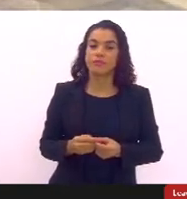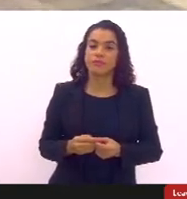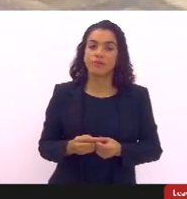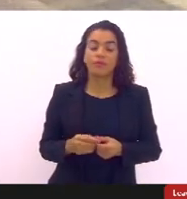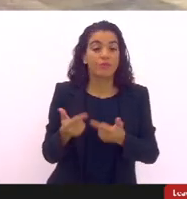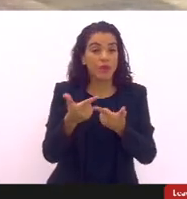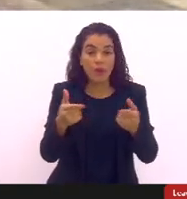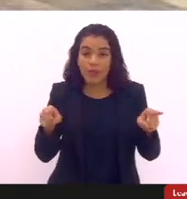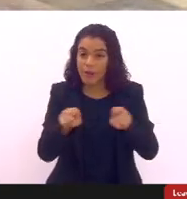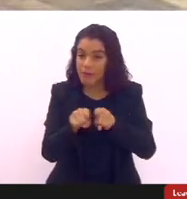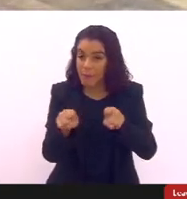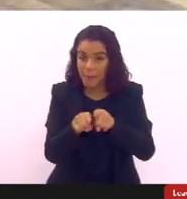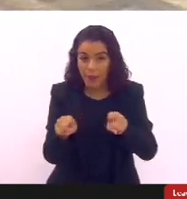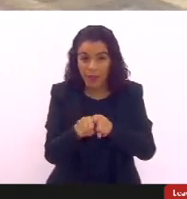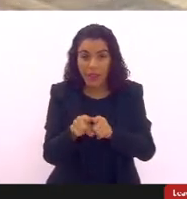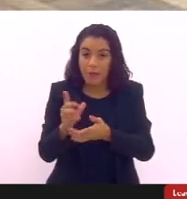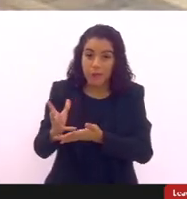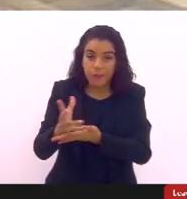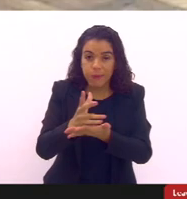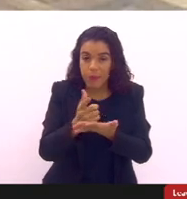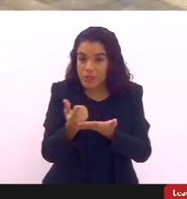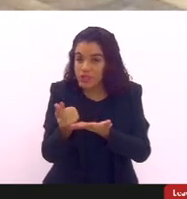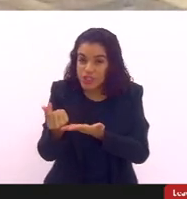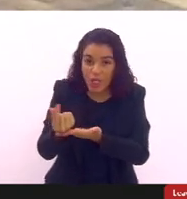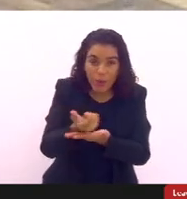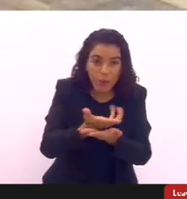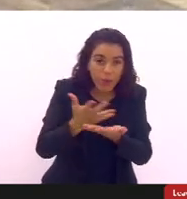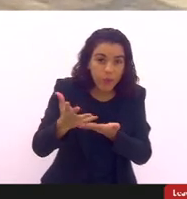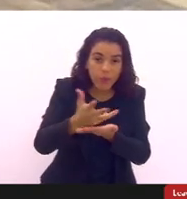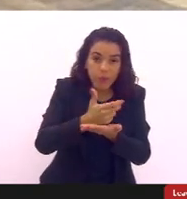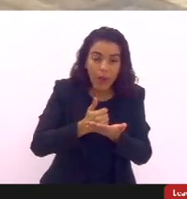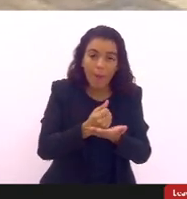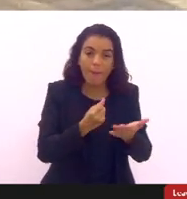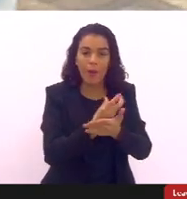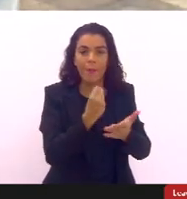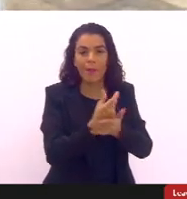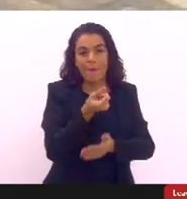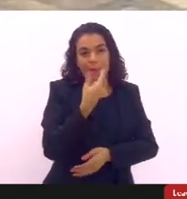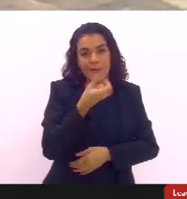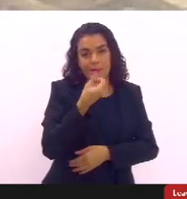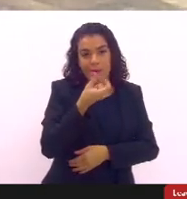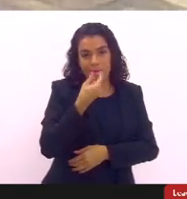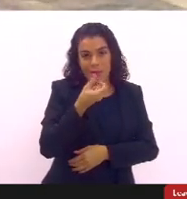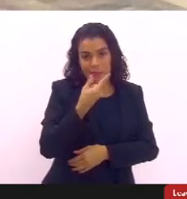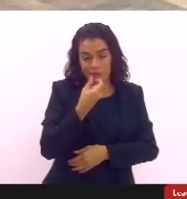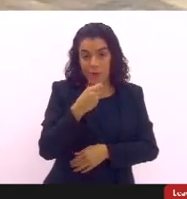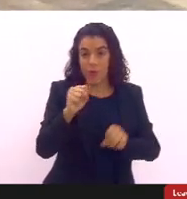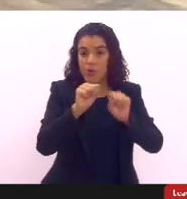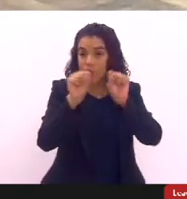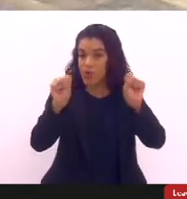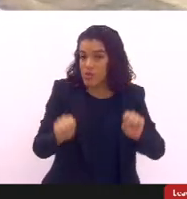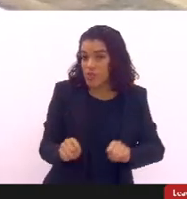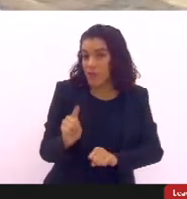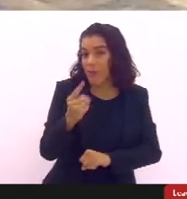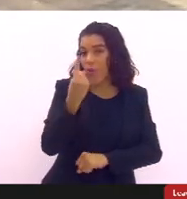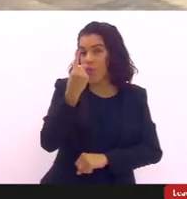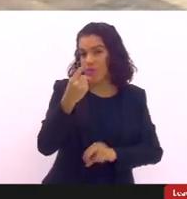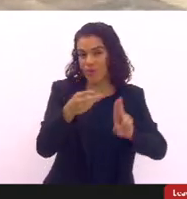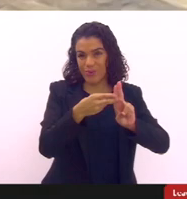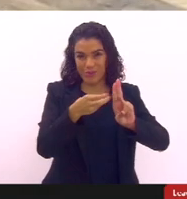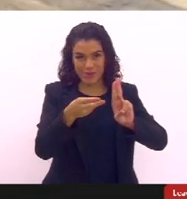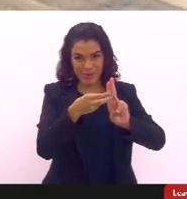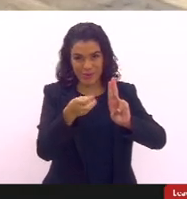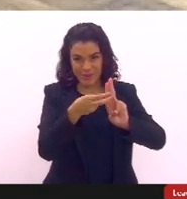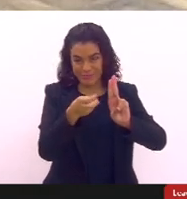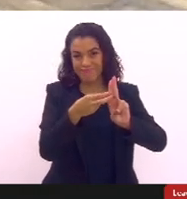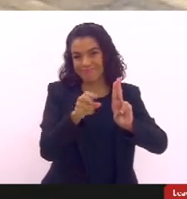e não temos orçamento próprio para aquisição de insumos e medicamentos. O sistema é único de saúde.